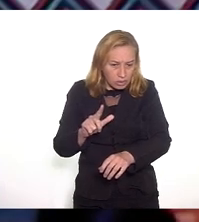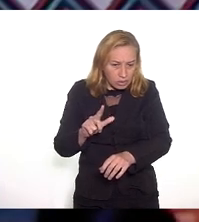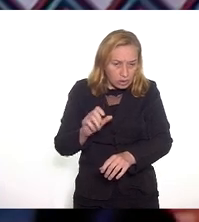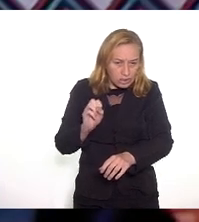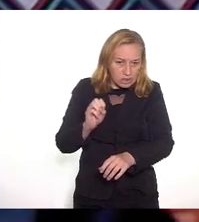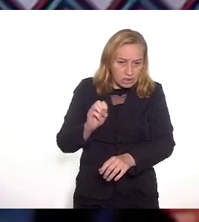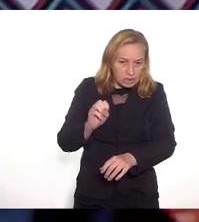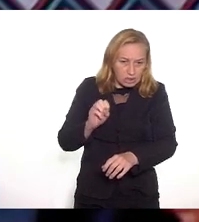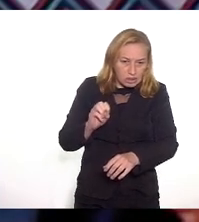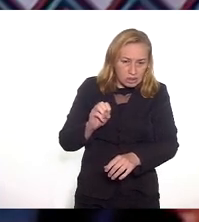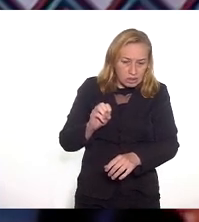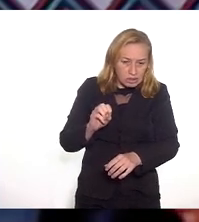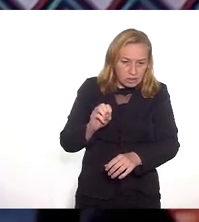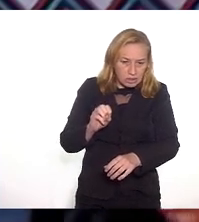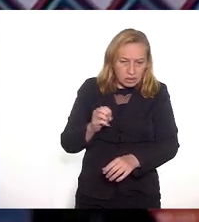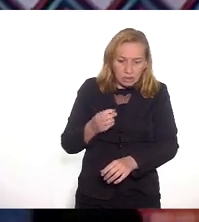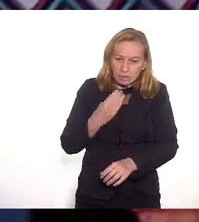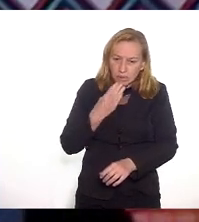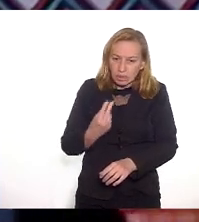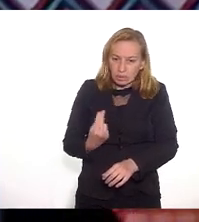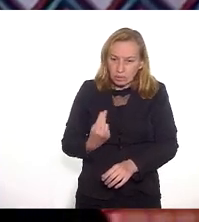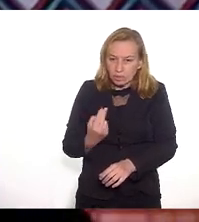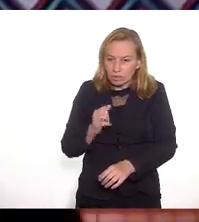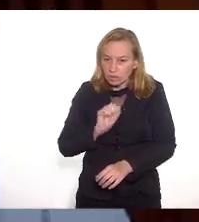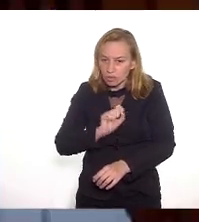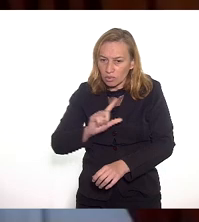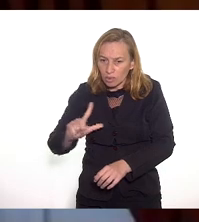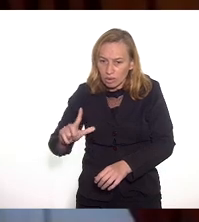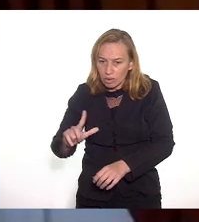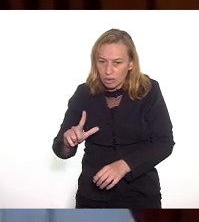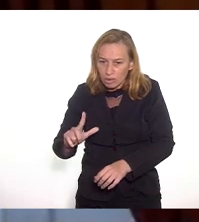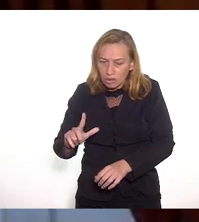Samuel Malafaia também. Por isso a gente achou que os dois eram